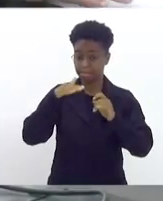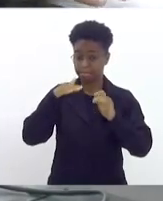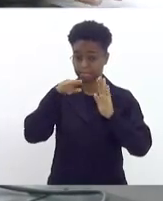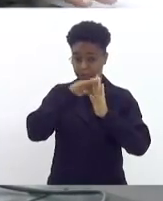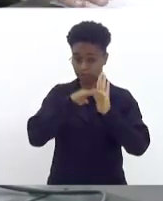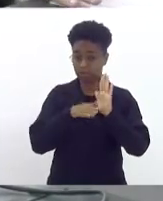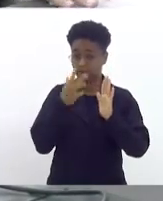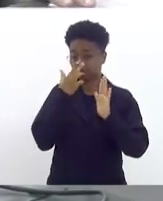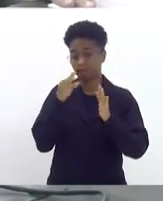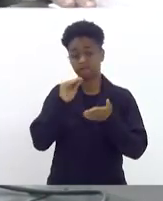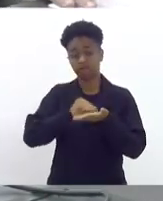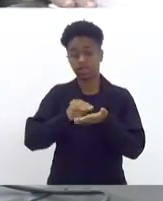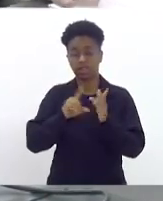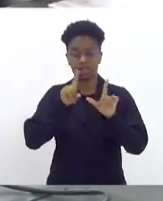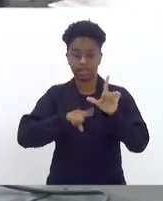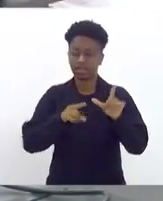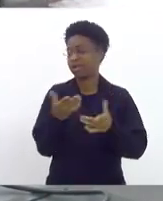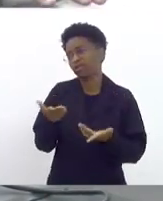letras